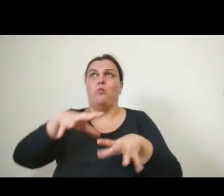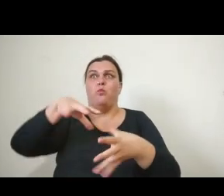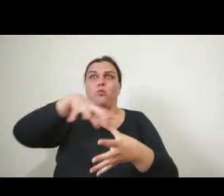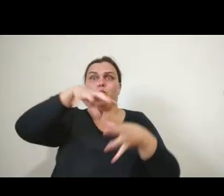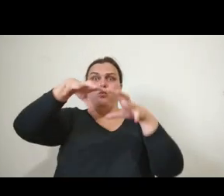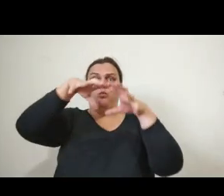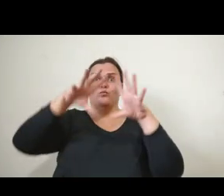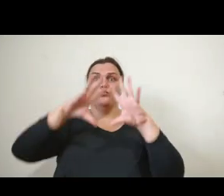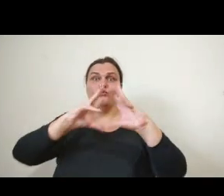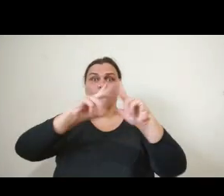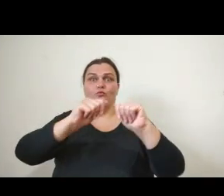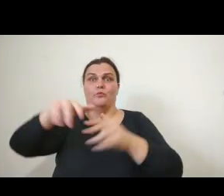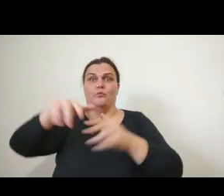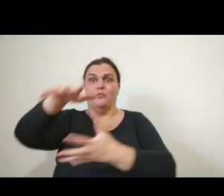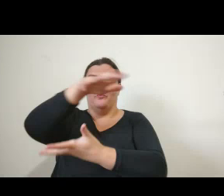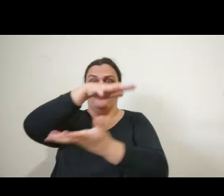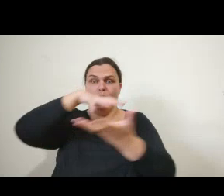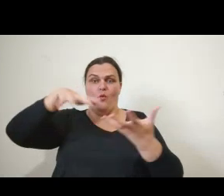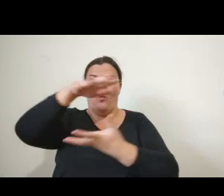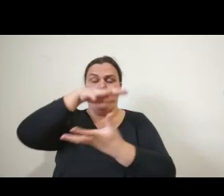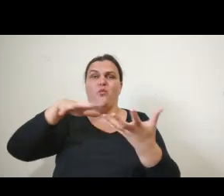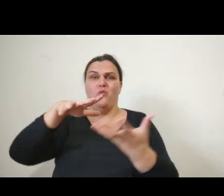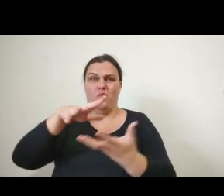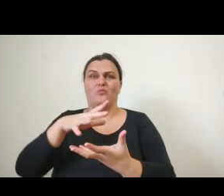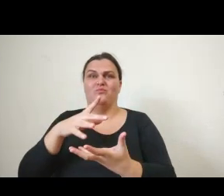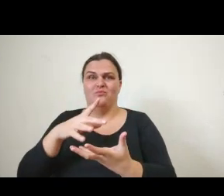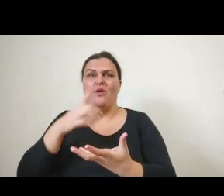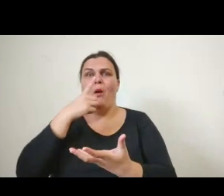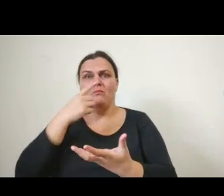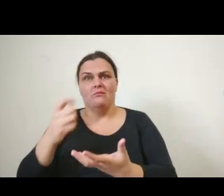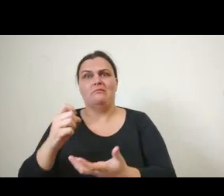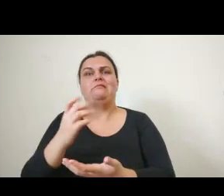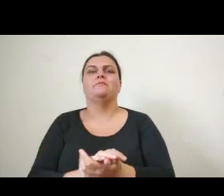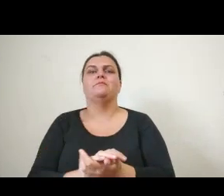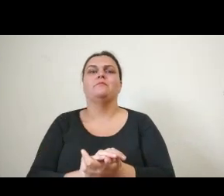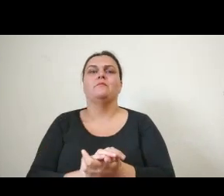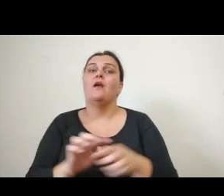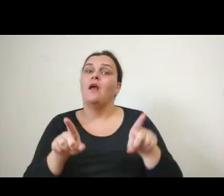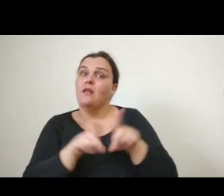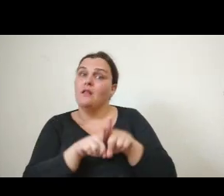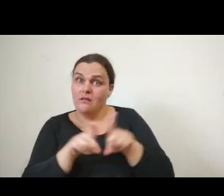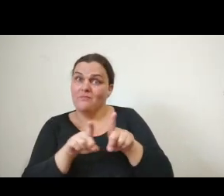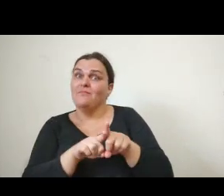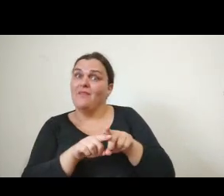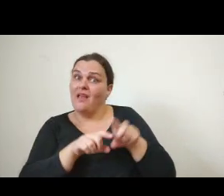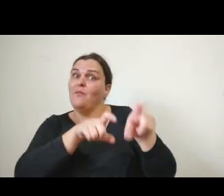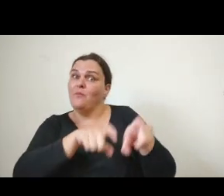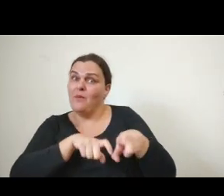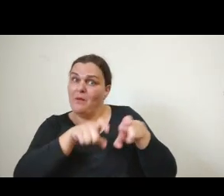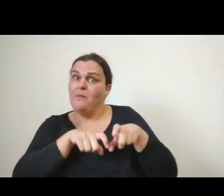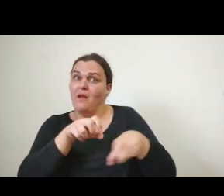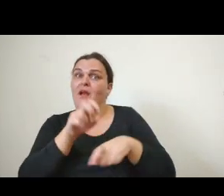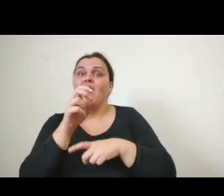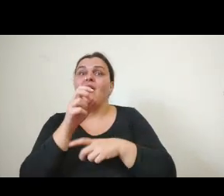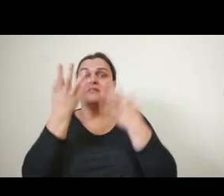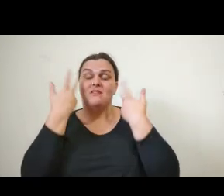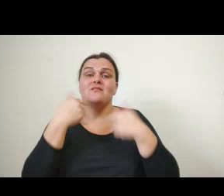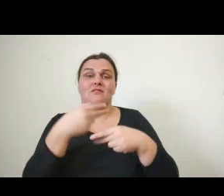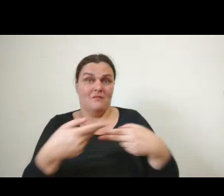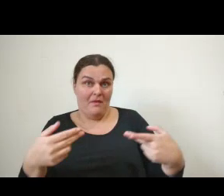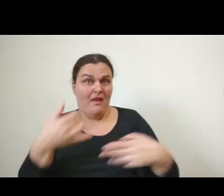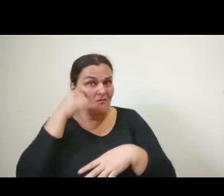estufa, as atividades agropecuárias também e, coloquei aqui no final, ó, excesso